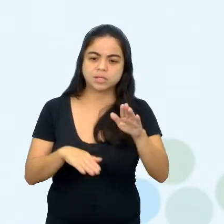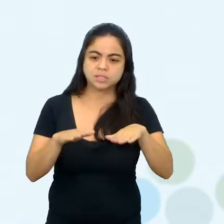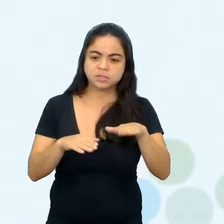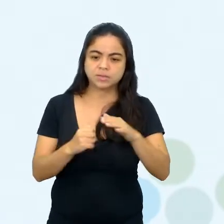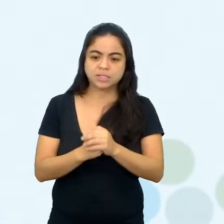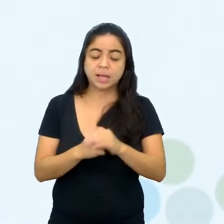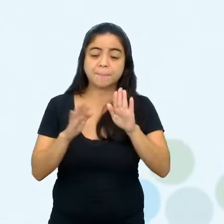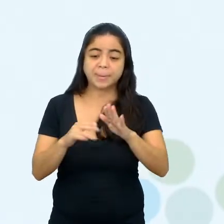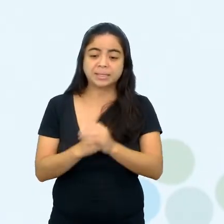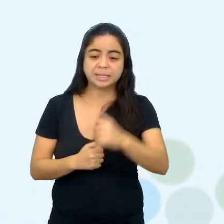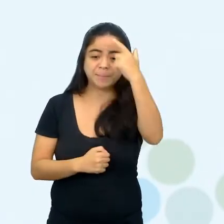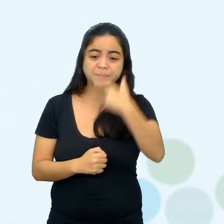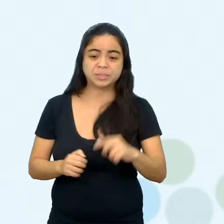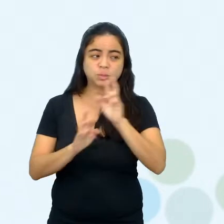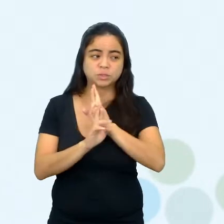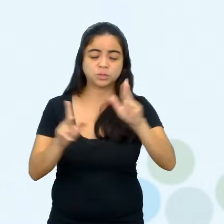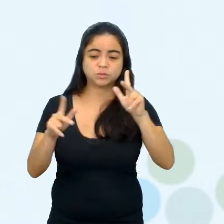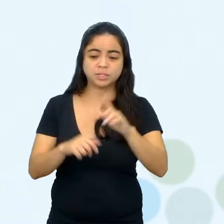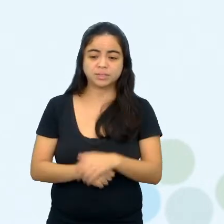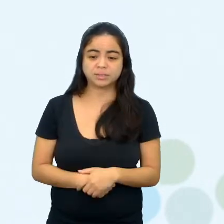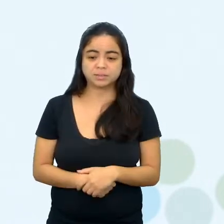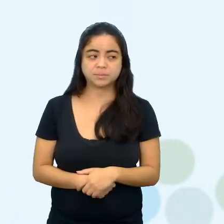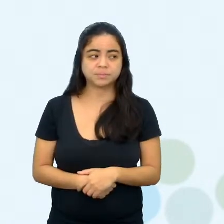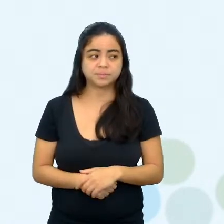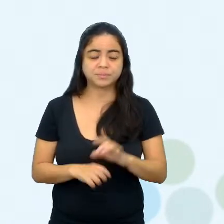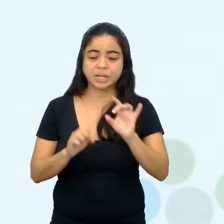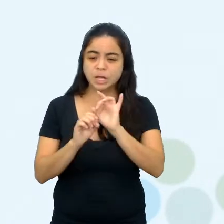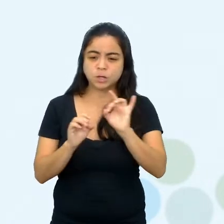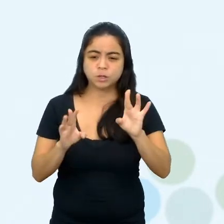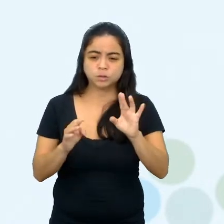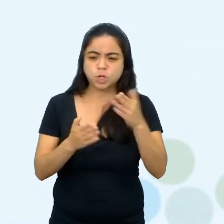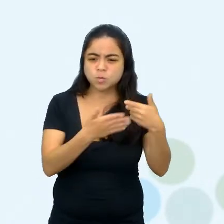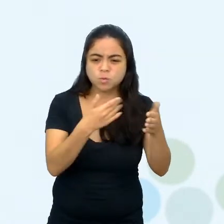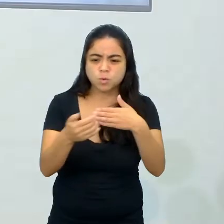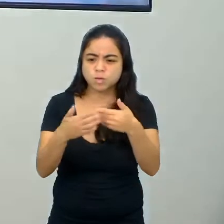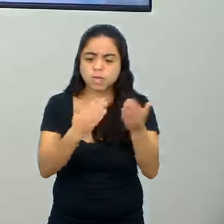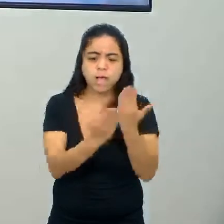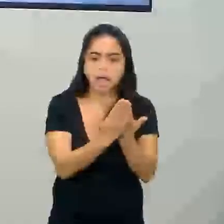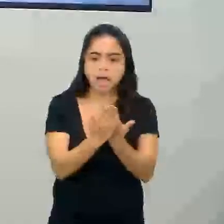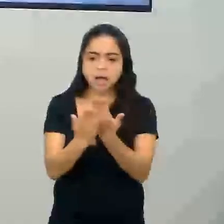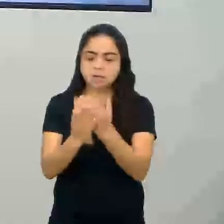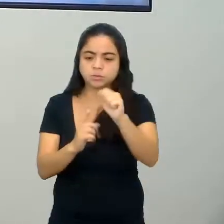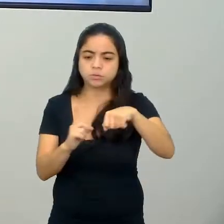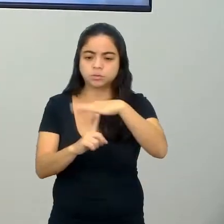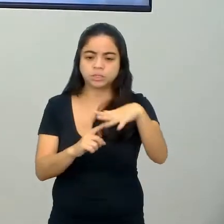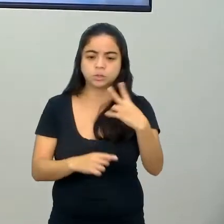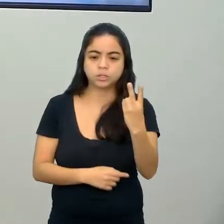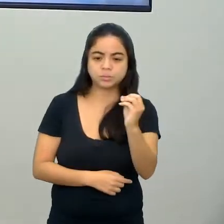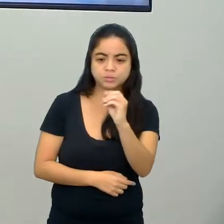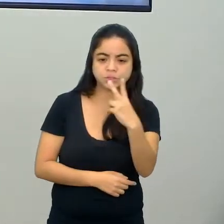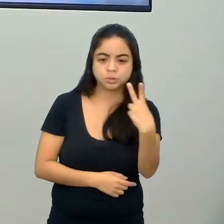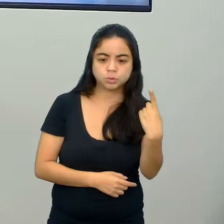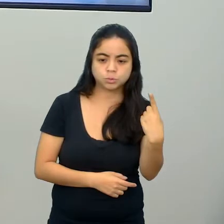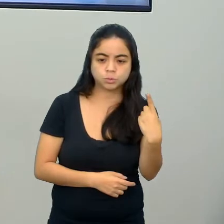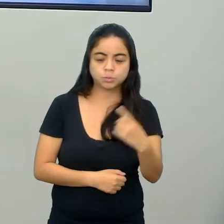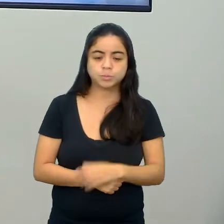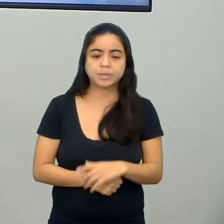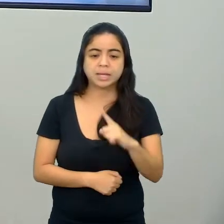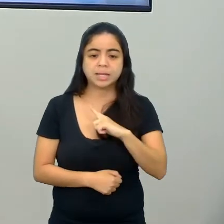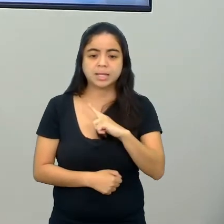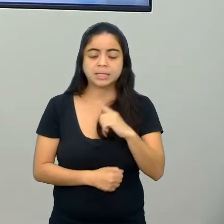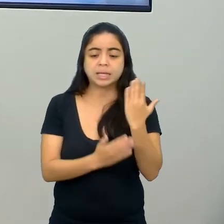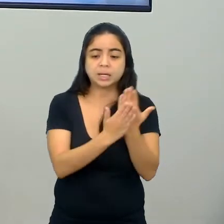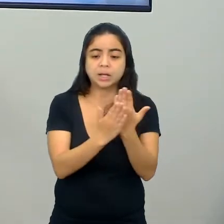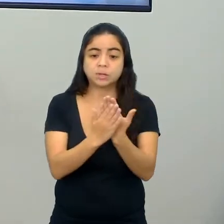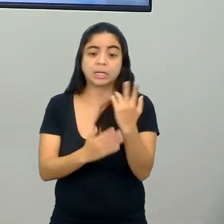sejamos pessoas completamente diferentes. É só você pegar qualquer aula de sociologia de 2021, né, que tem aulas que estamos dando